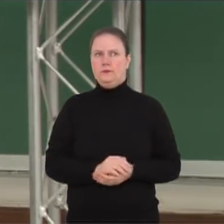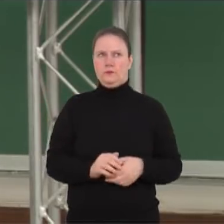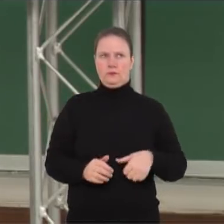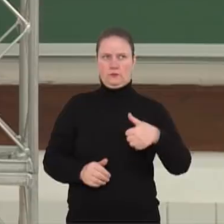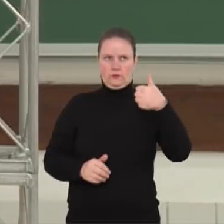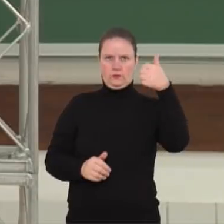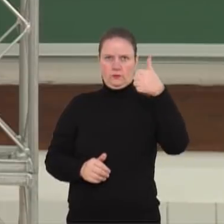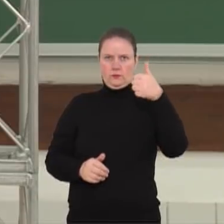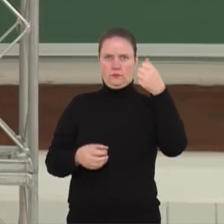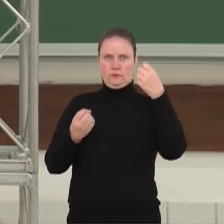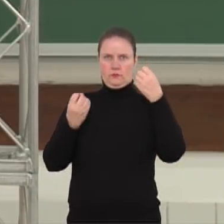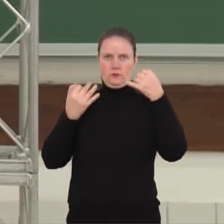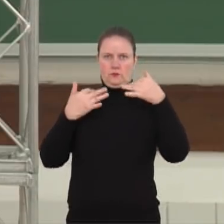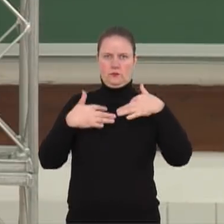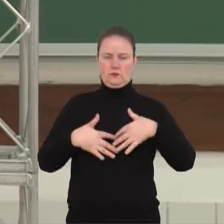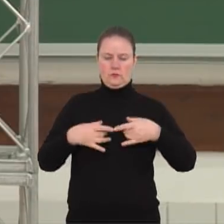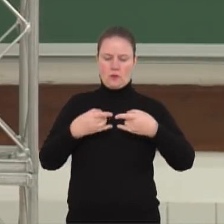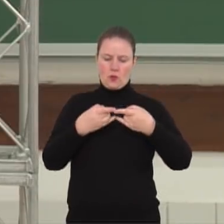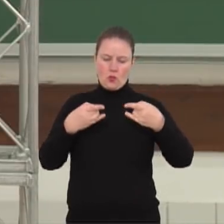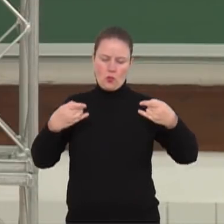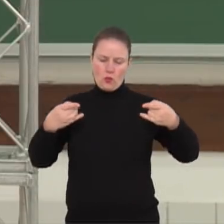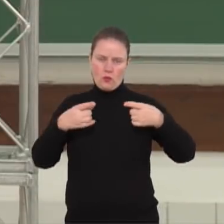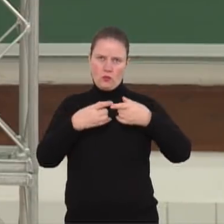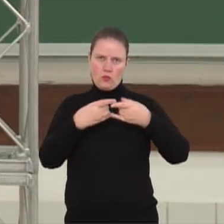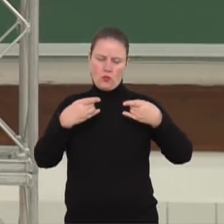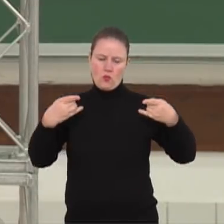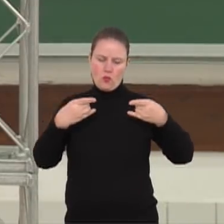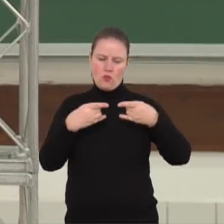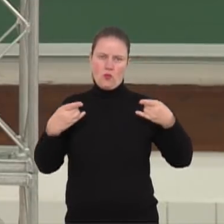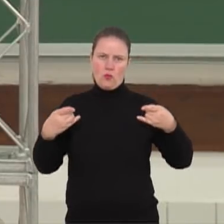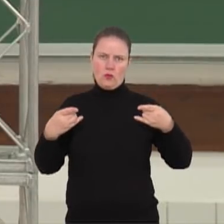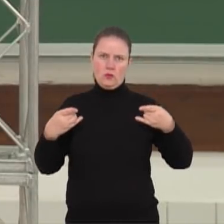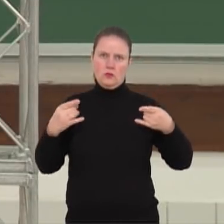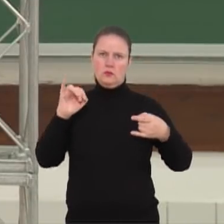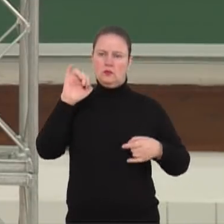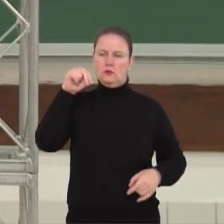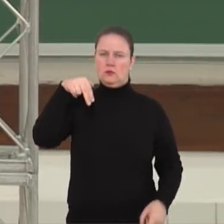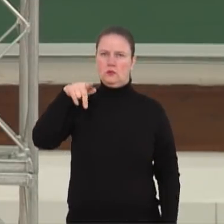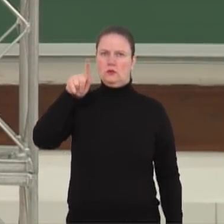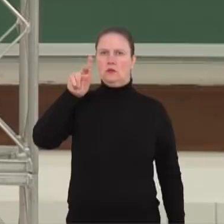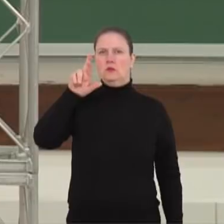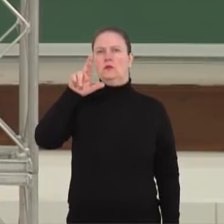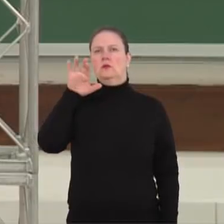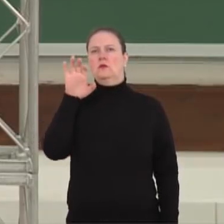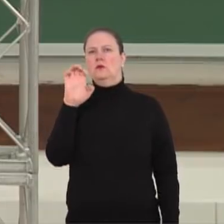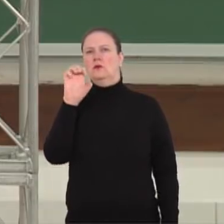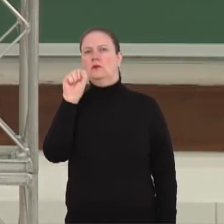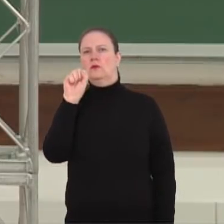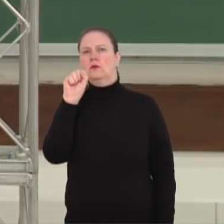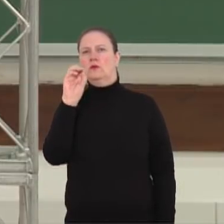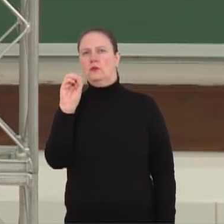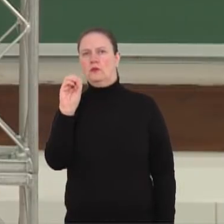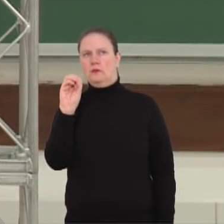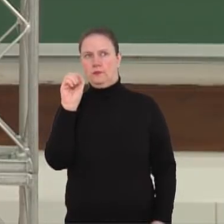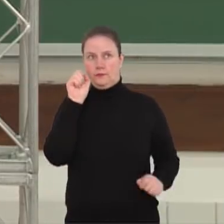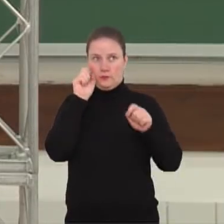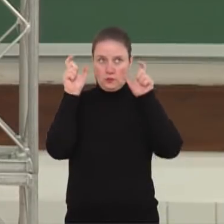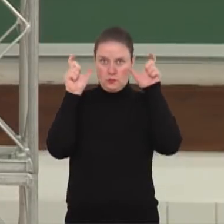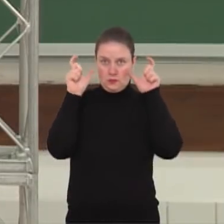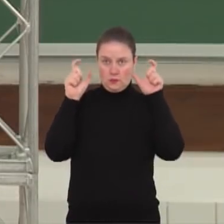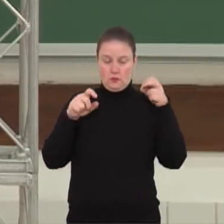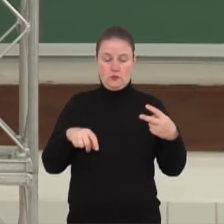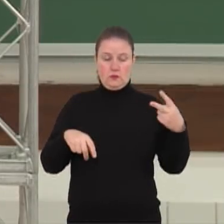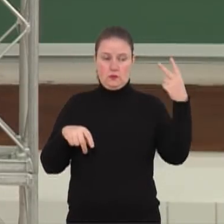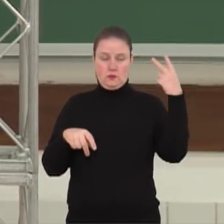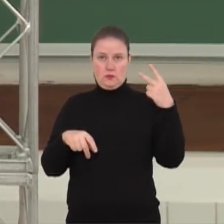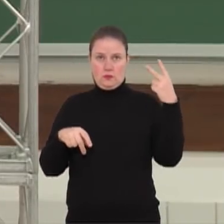falando sobre os tickets, sobre o ingresso. O que será que eu estou pedindo para você fazer? Presta atenção. Número 2,